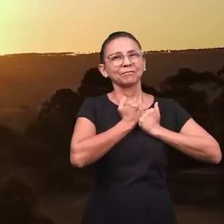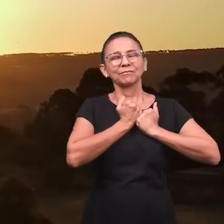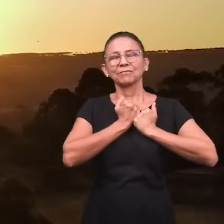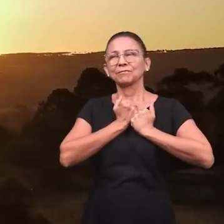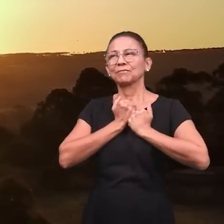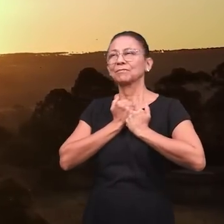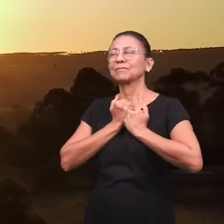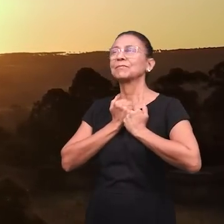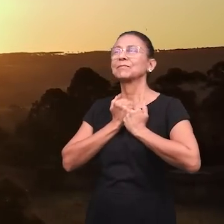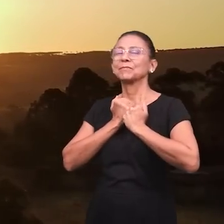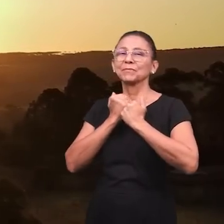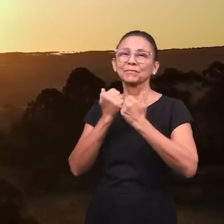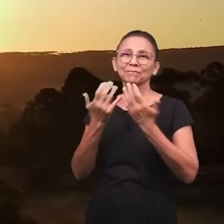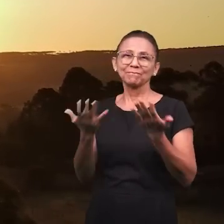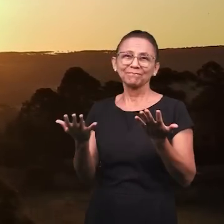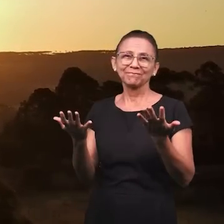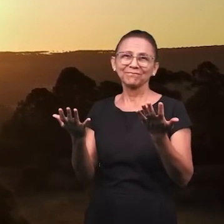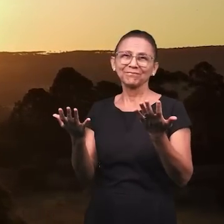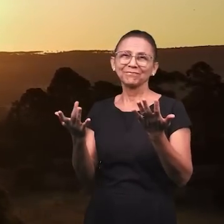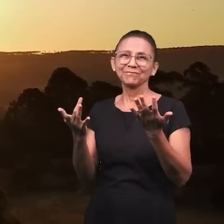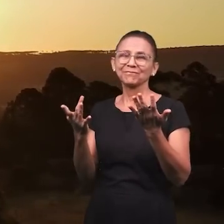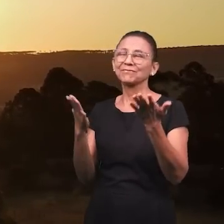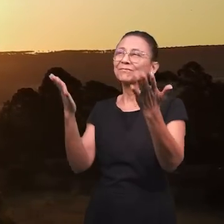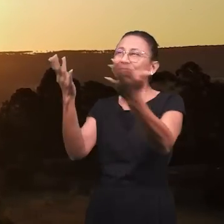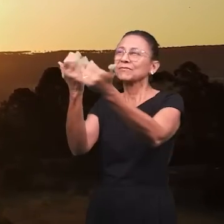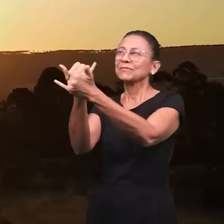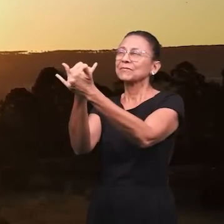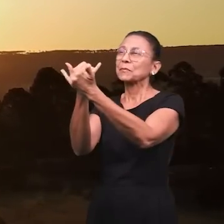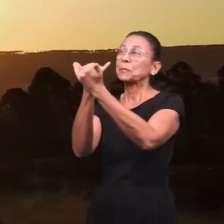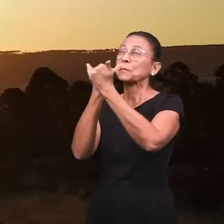que nos dá pleno